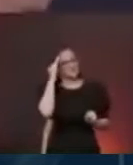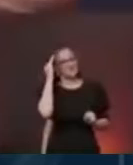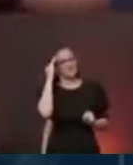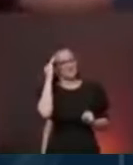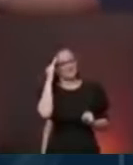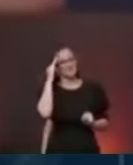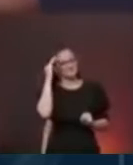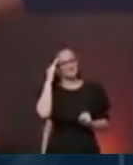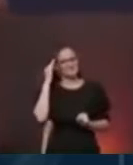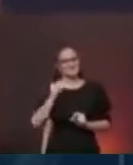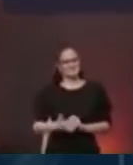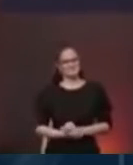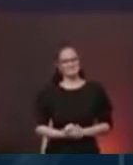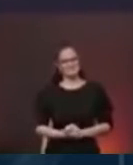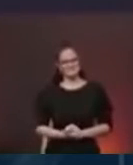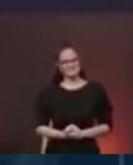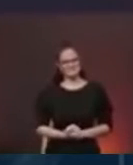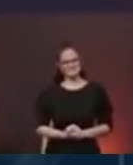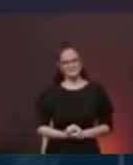aqui.